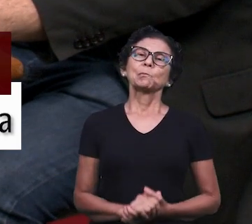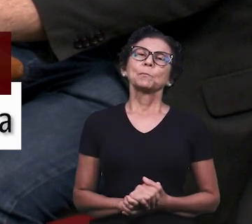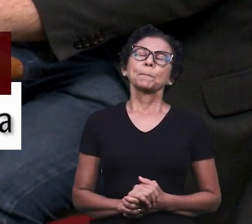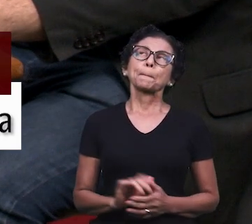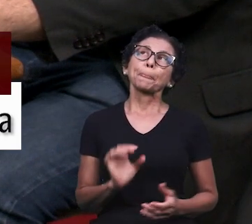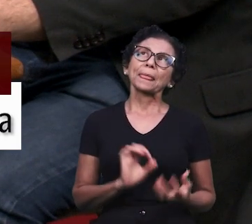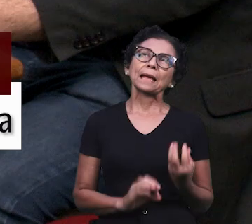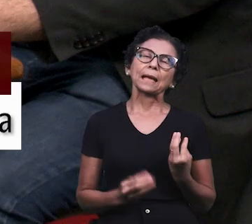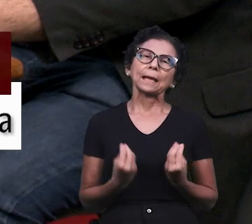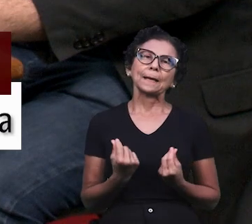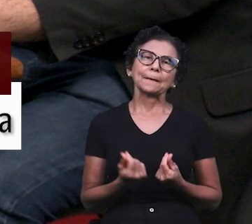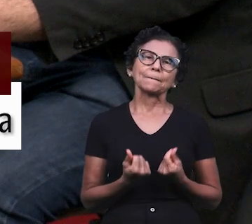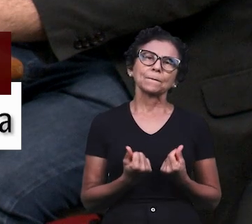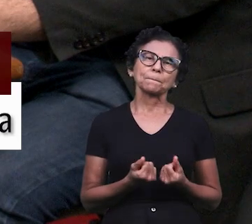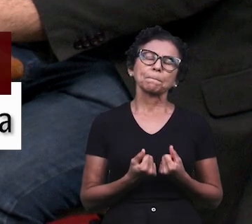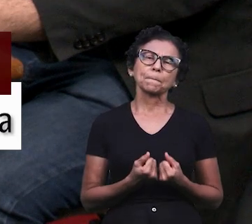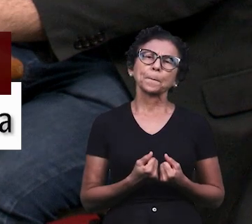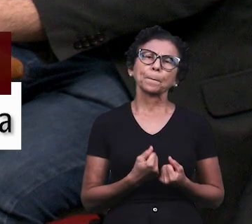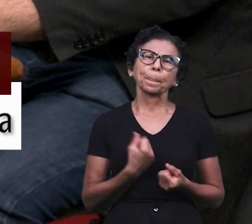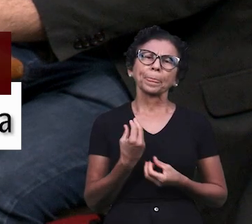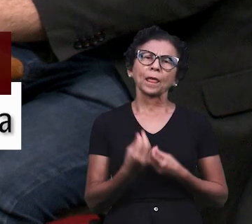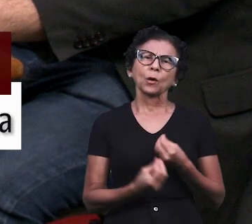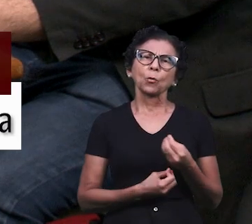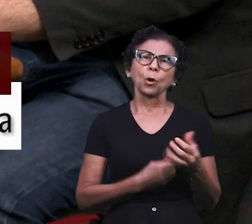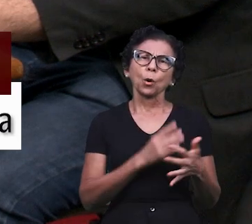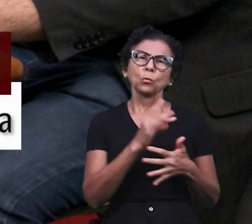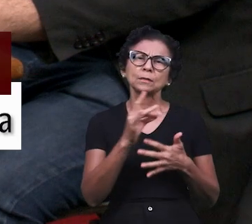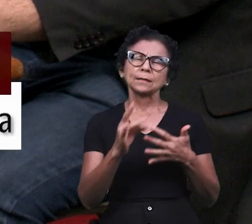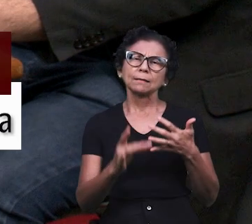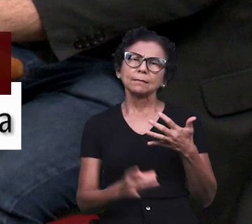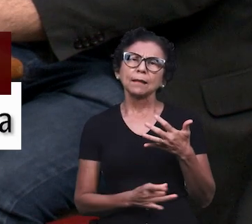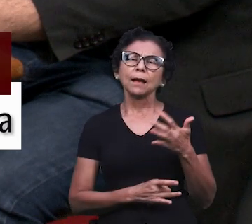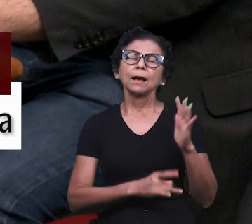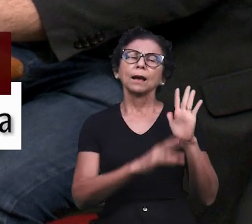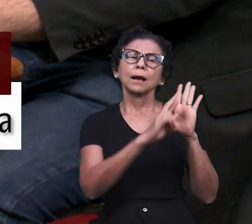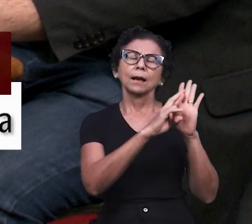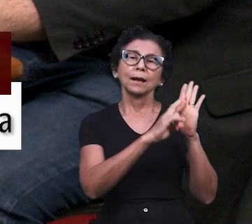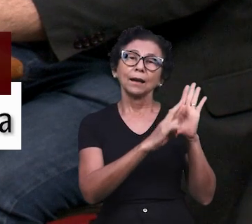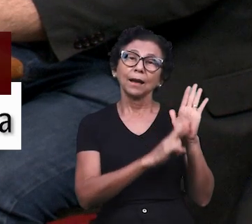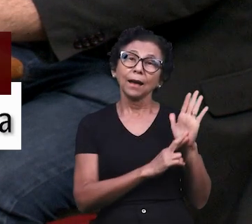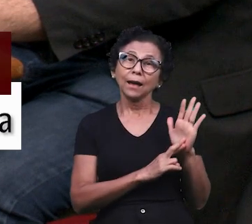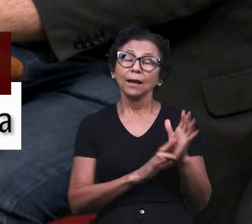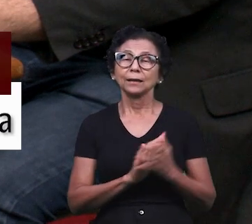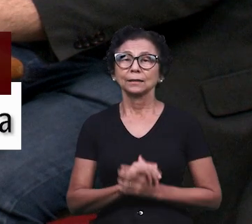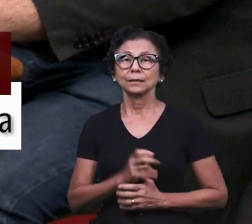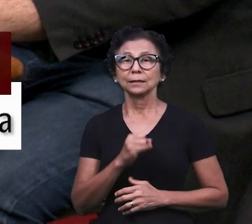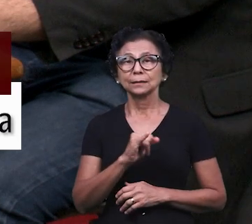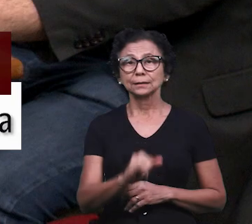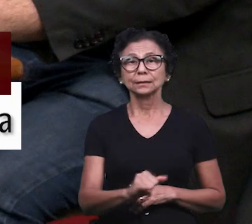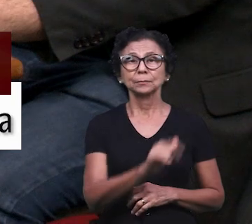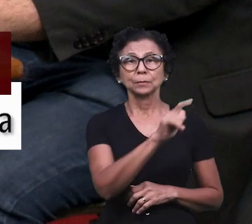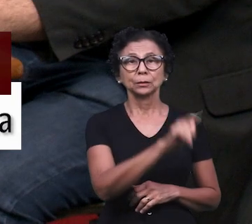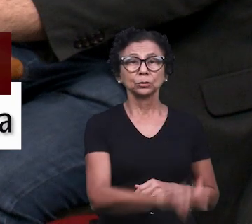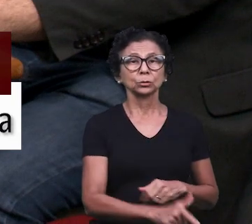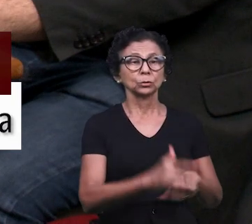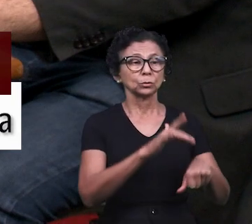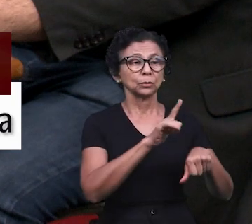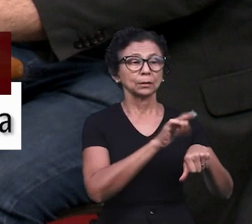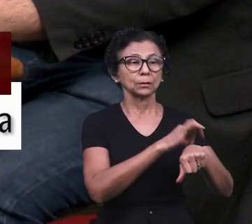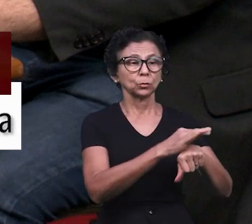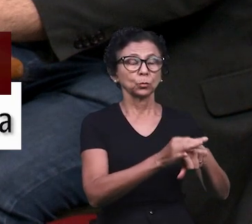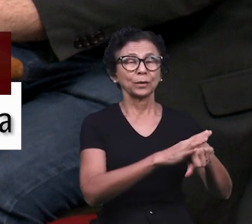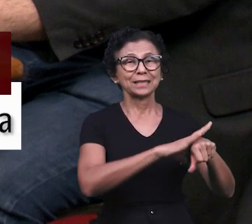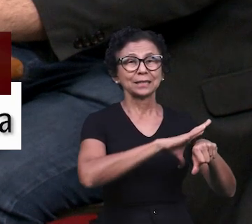de quais eram os procedimentos, qual era a forma que aquele que fosse curado da sua lepra